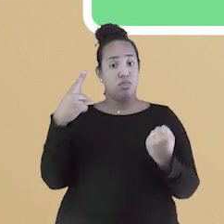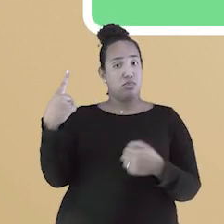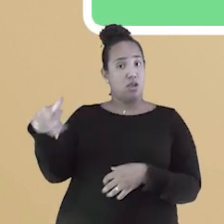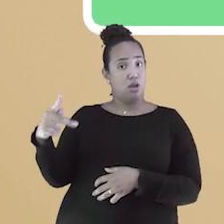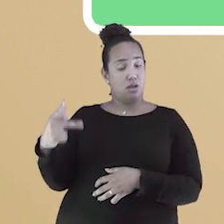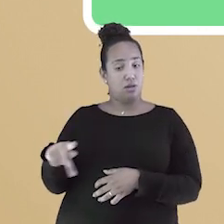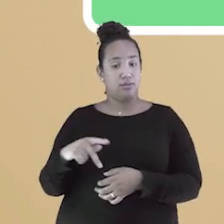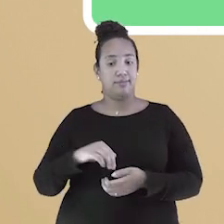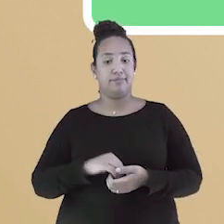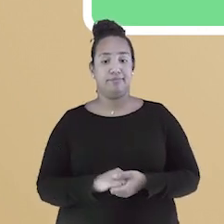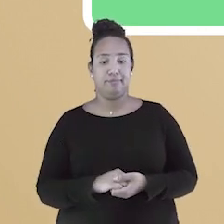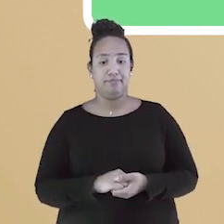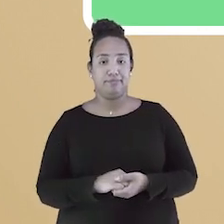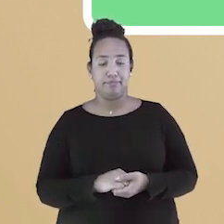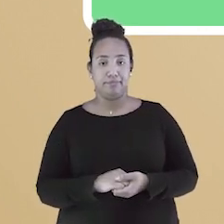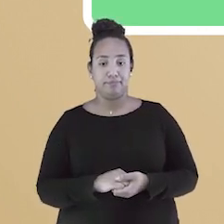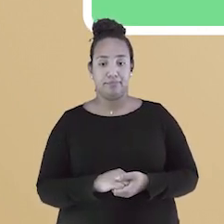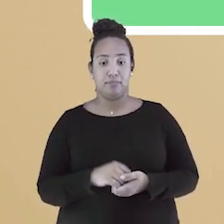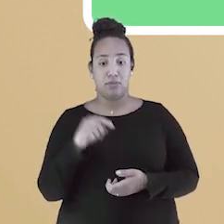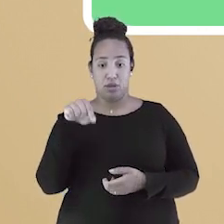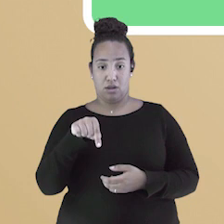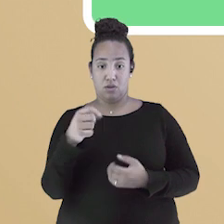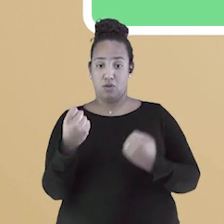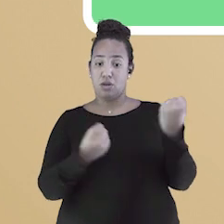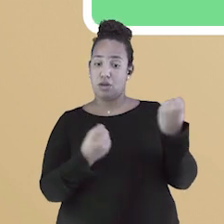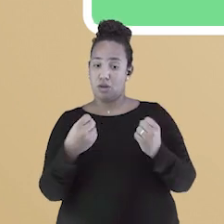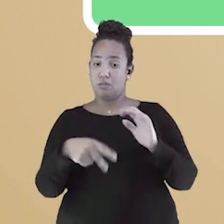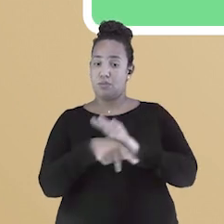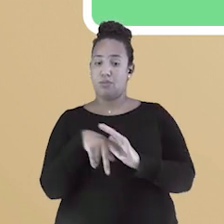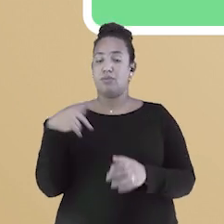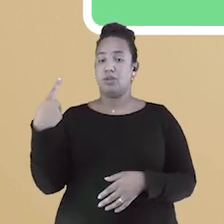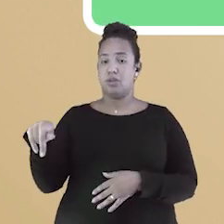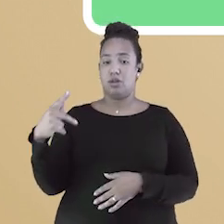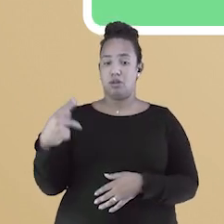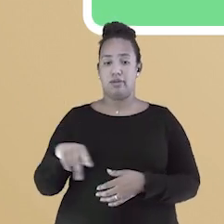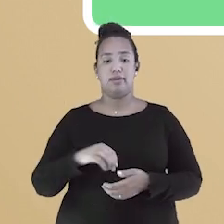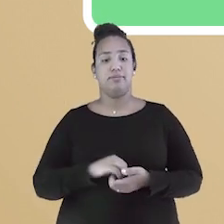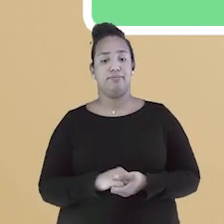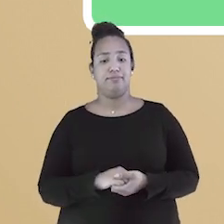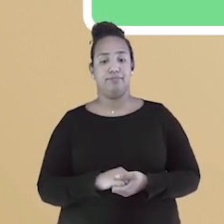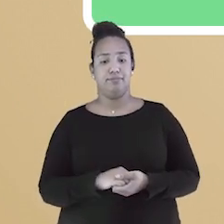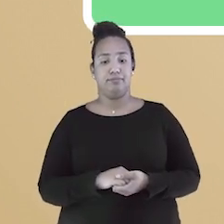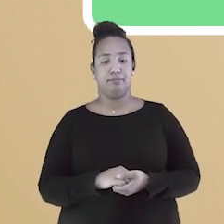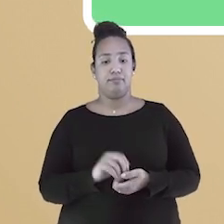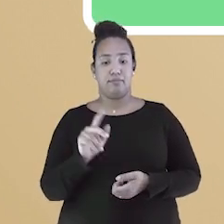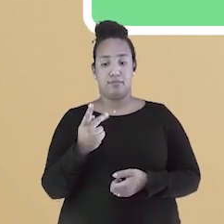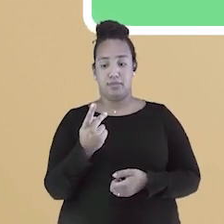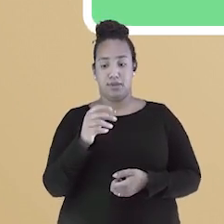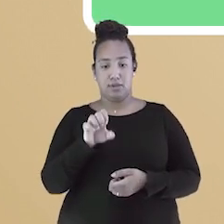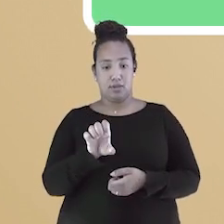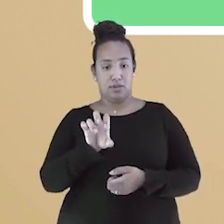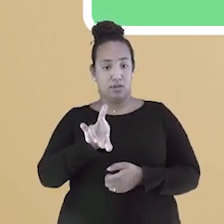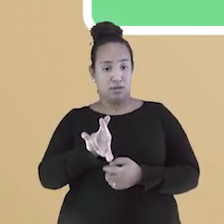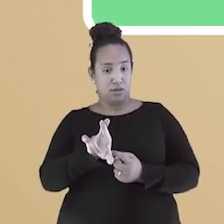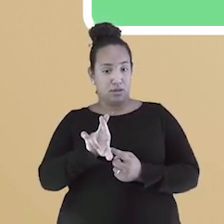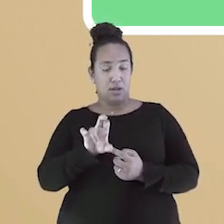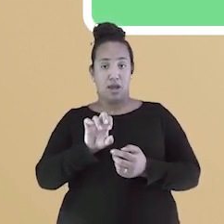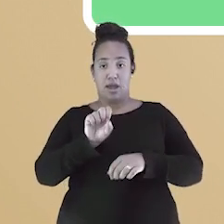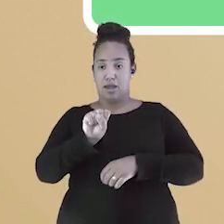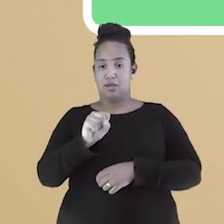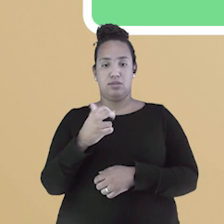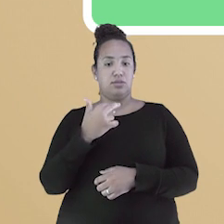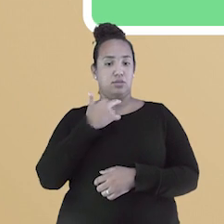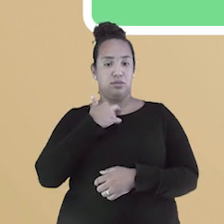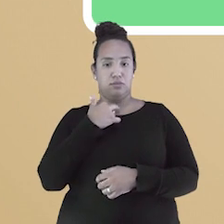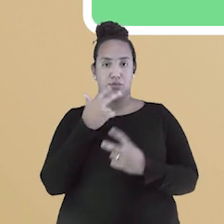is her car. Este é o carro dela. Her, sem o S, conforme a coluna das palavras azuis,